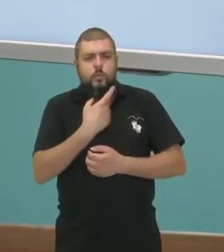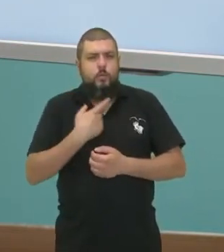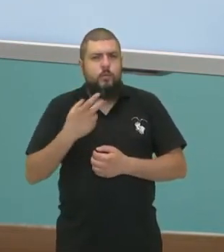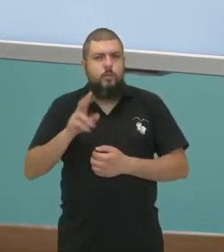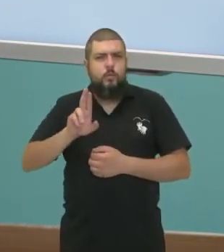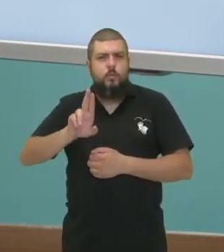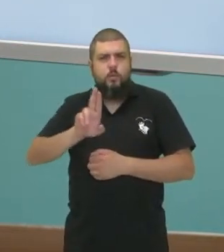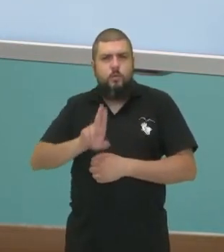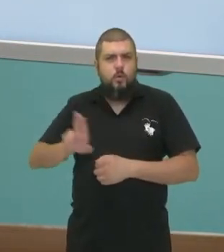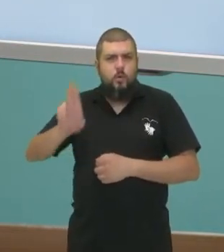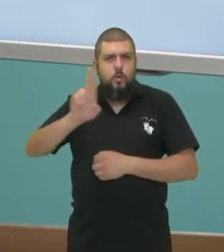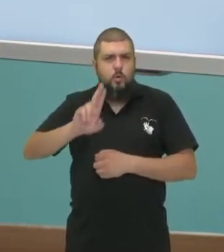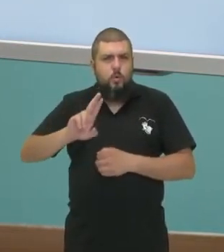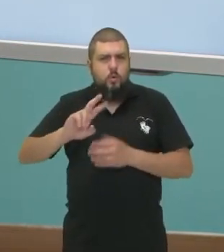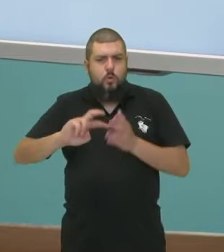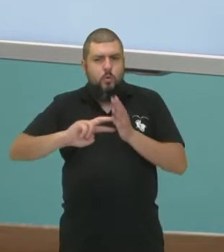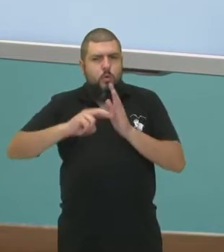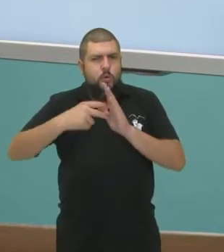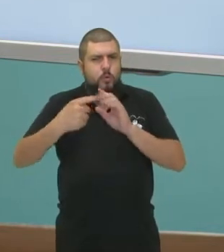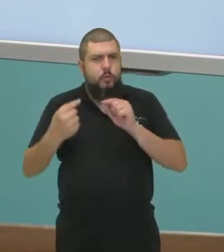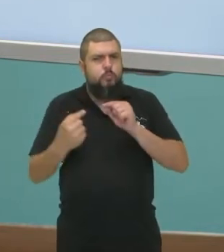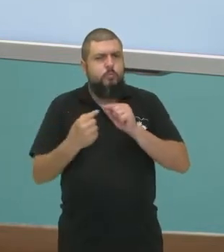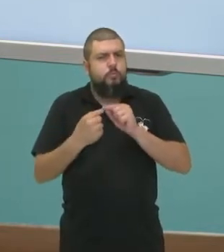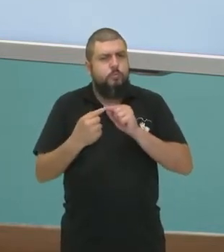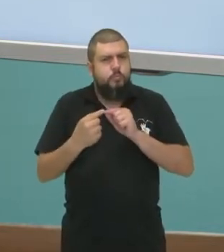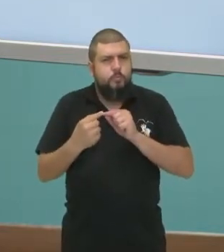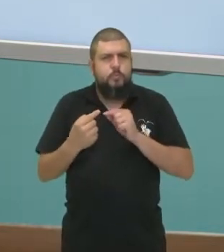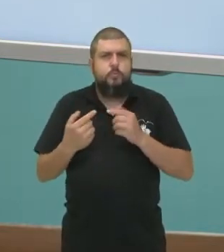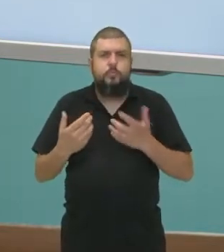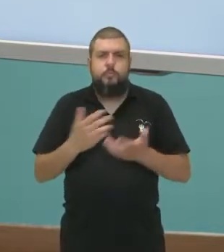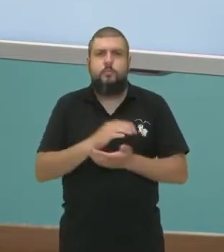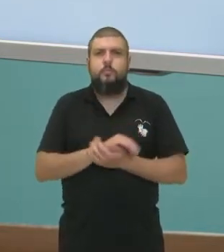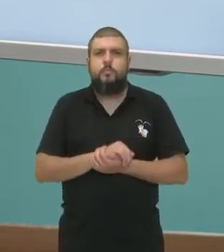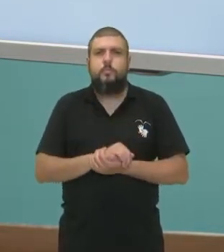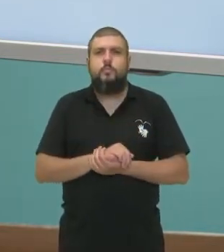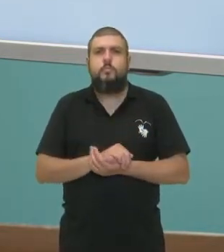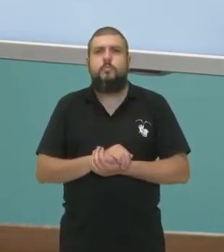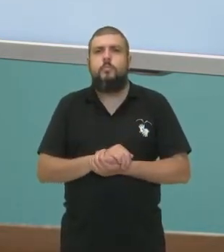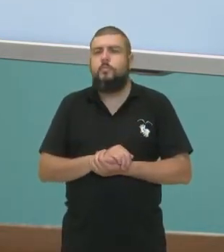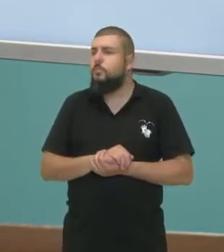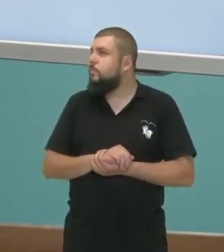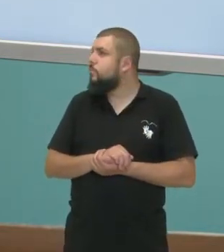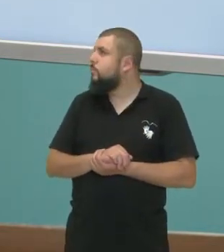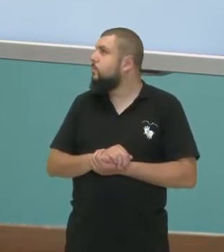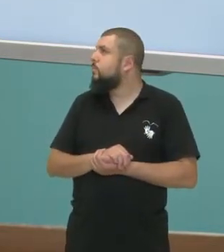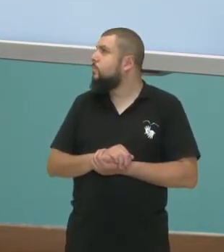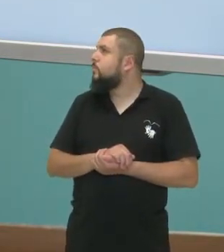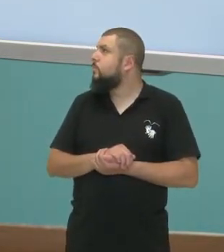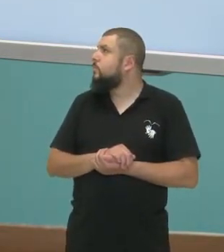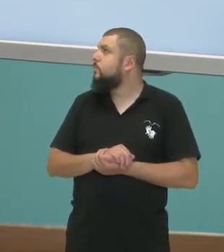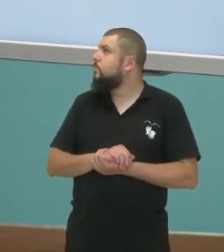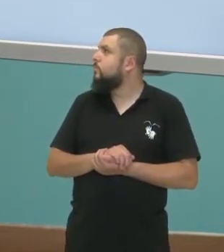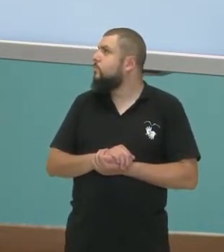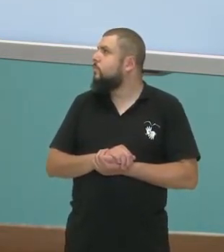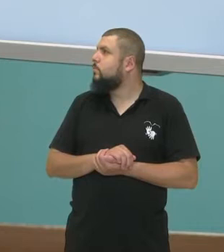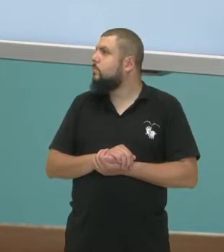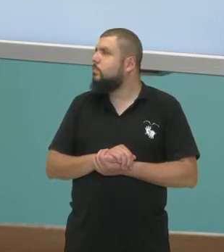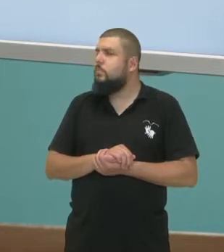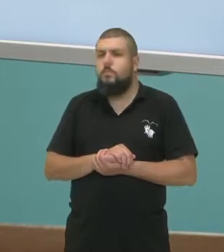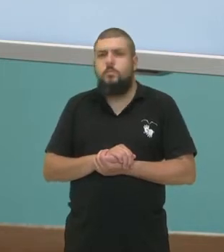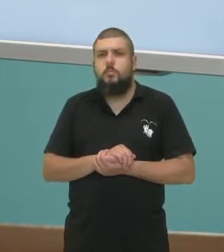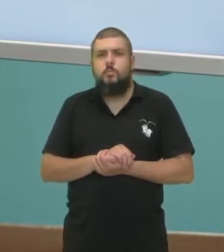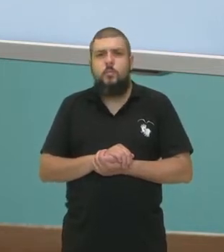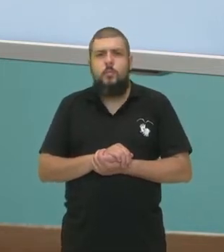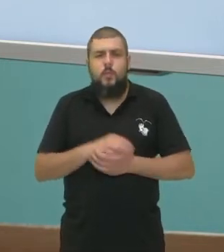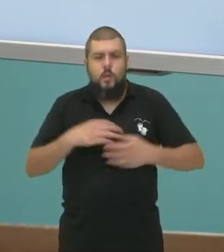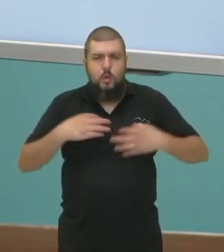fala, somos lo que llevamos? Que te parece? Observe essa imagem. Lo que tu roupa disse sobre ti. Será que a roupa